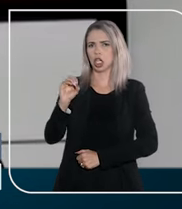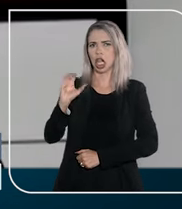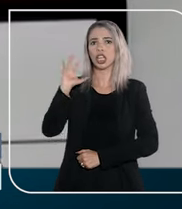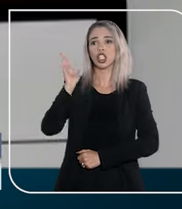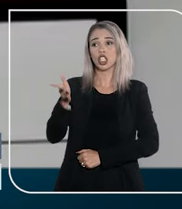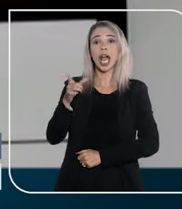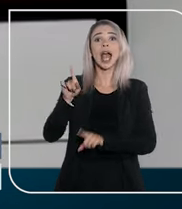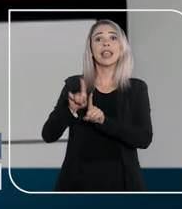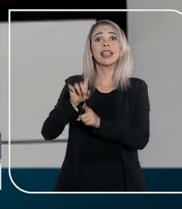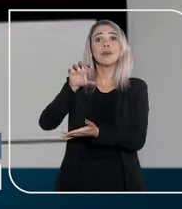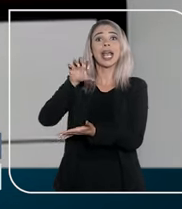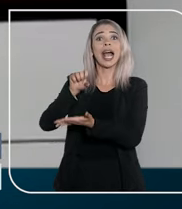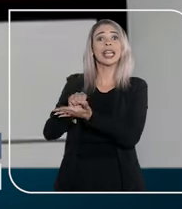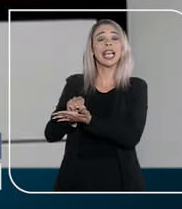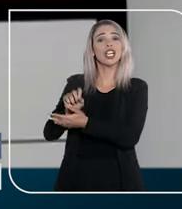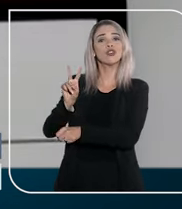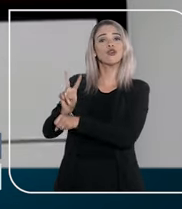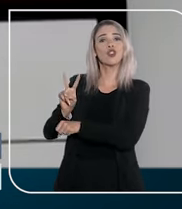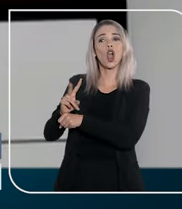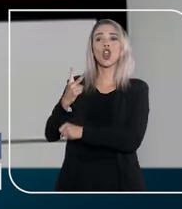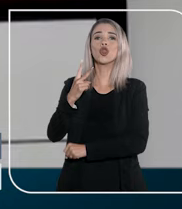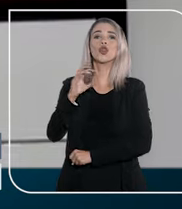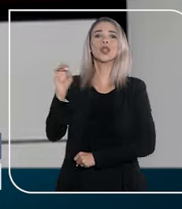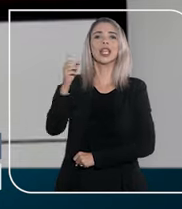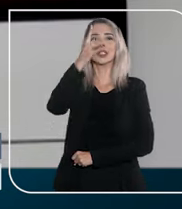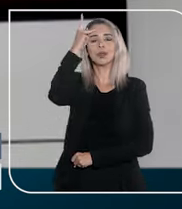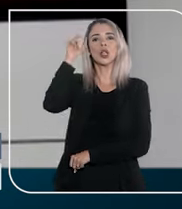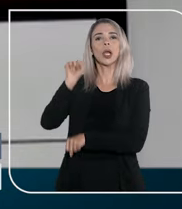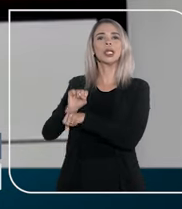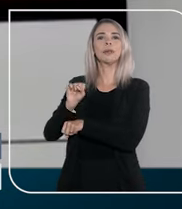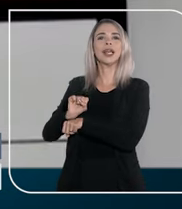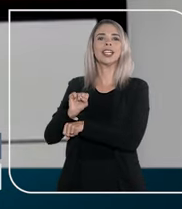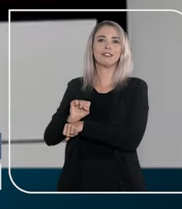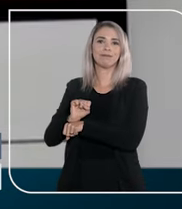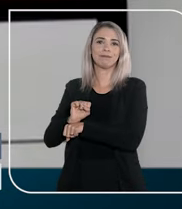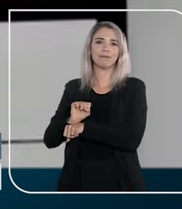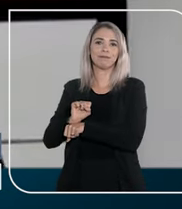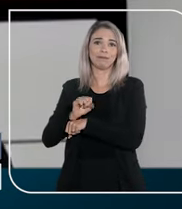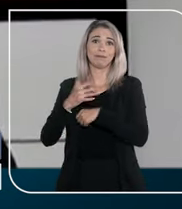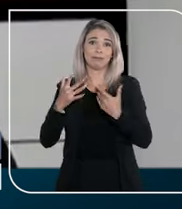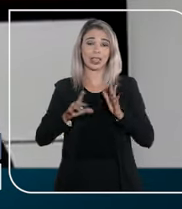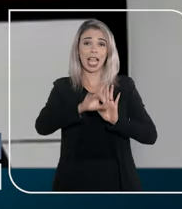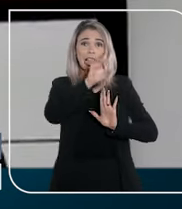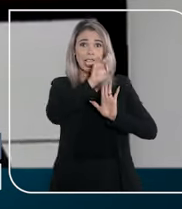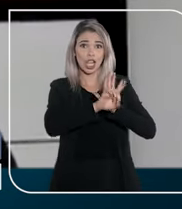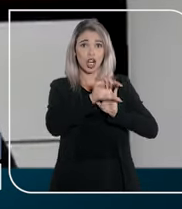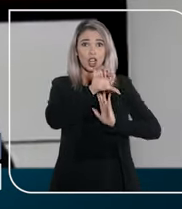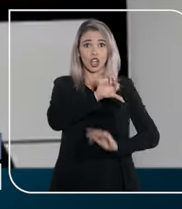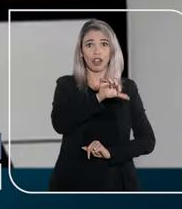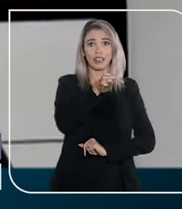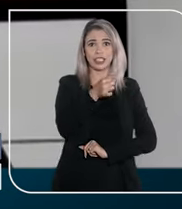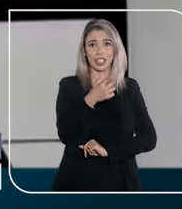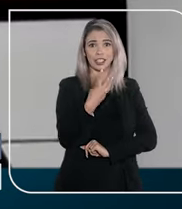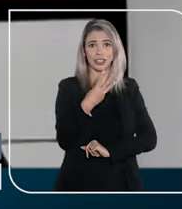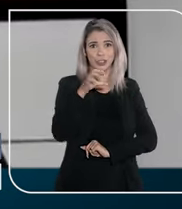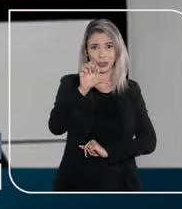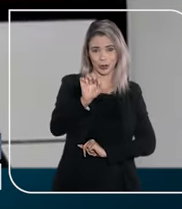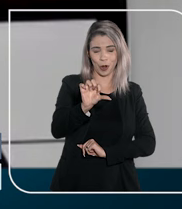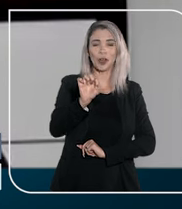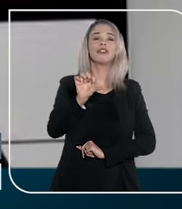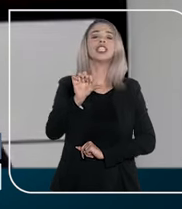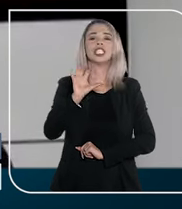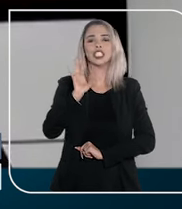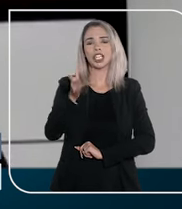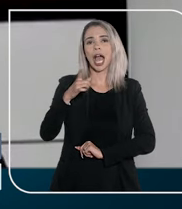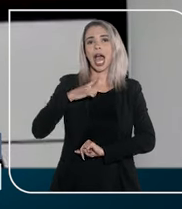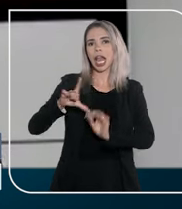um cadastro de reserva de número 200. O que que o Decreto Federal 9739, com a alteração legislativa,